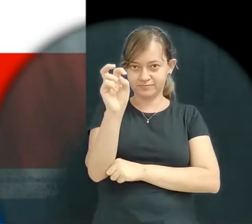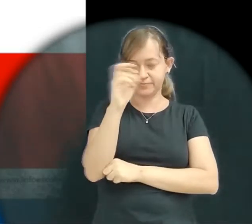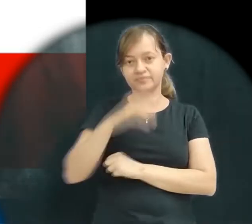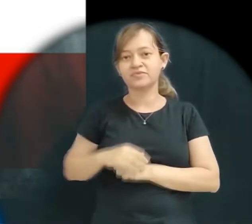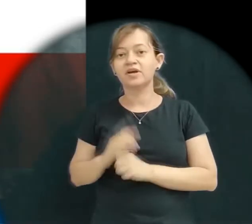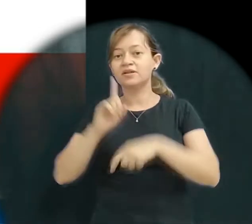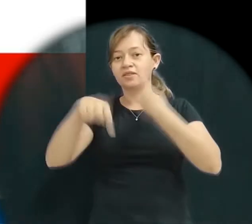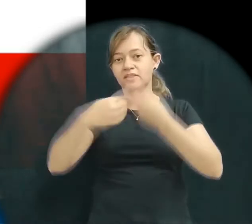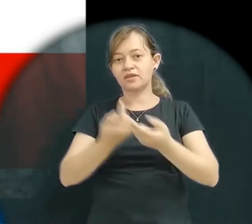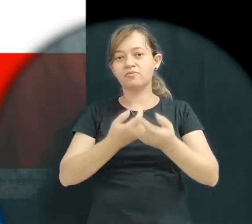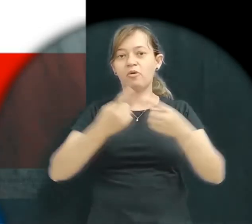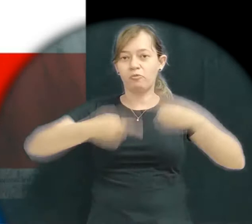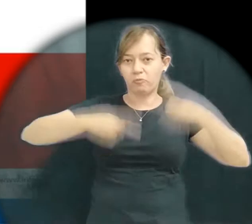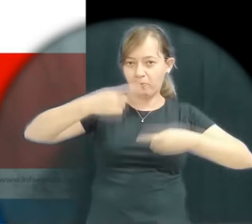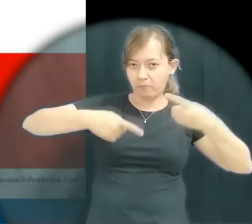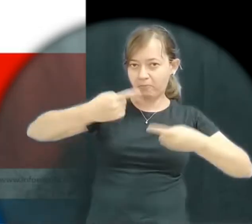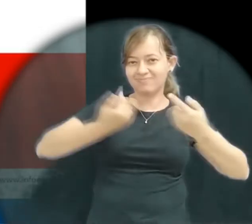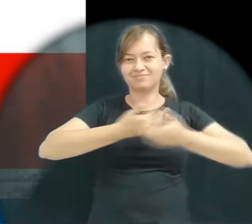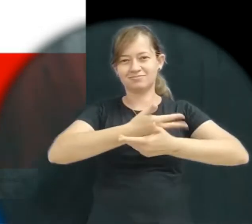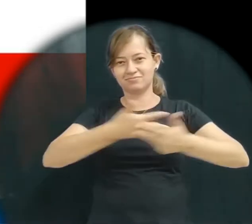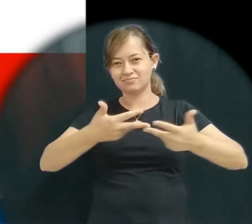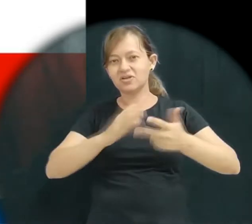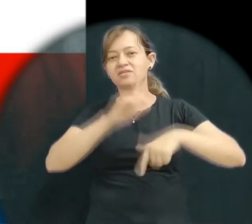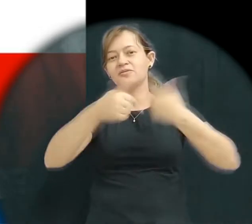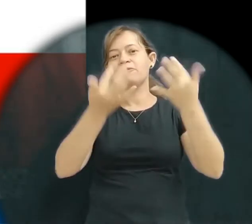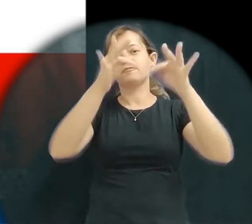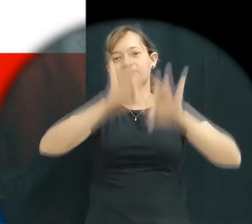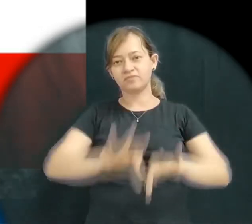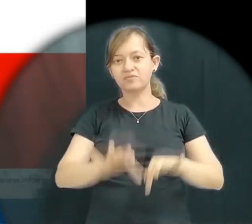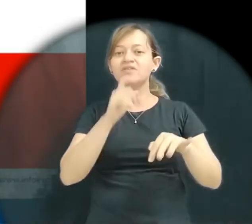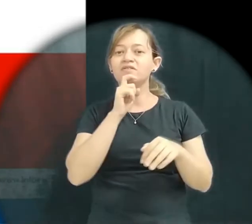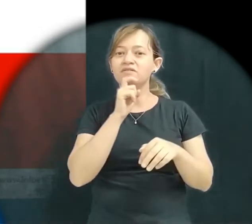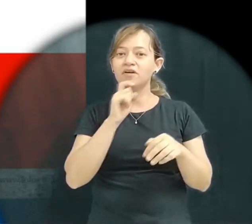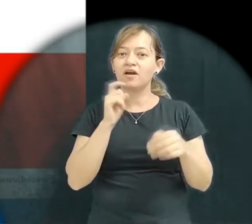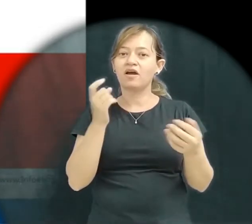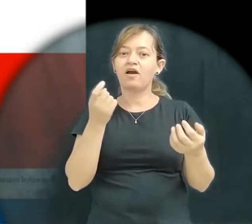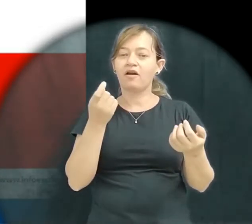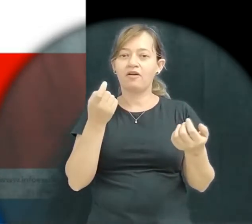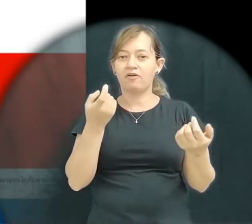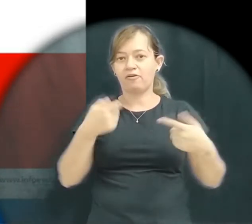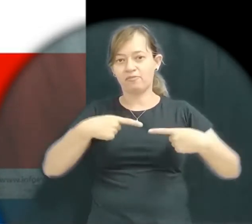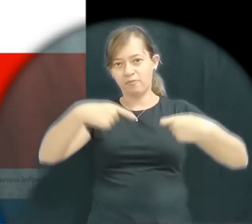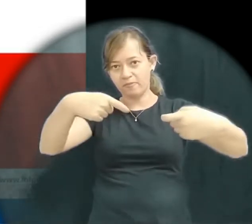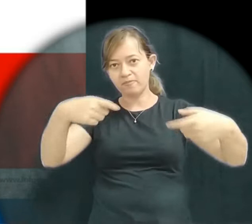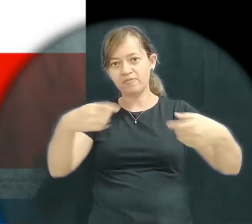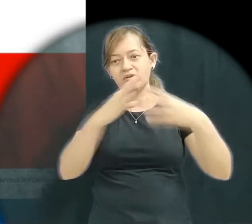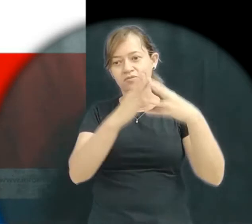pôs fim à Guerra Fria. Essa guerra ocorreu entre Estados Unidos e União Soviética, mas também